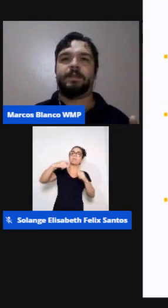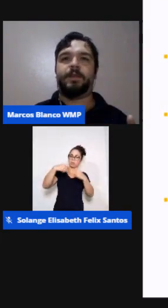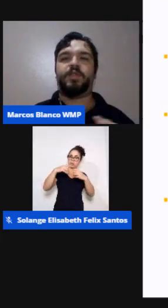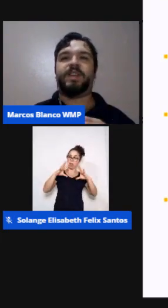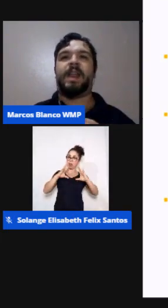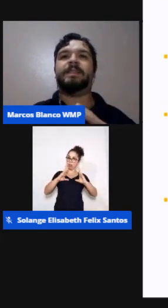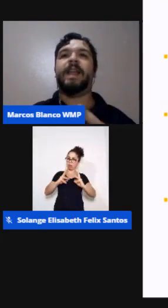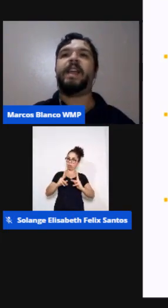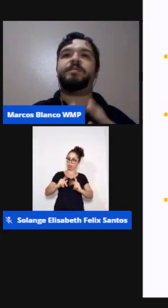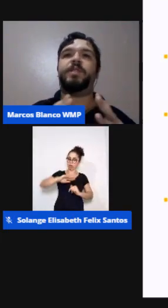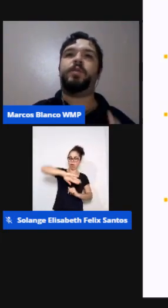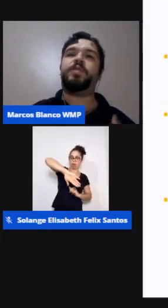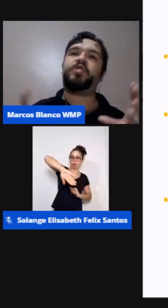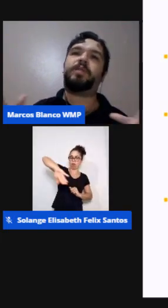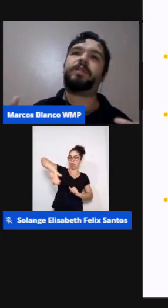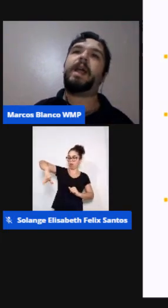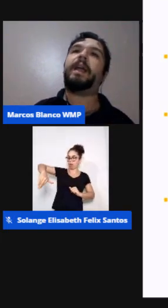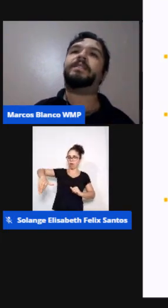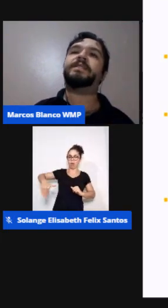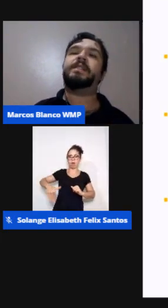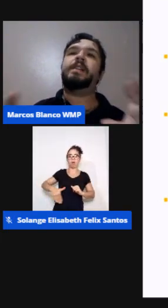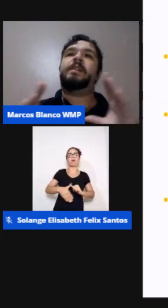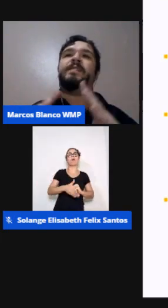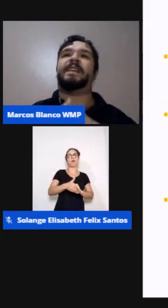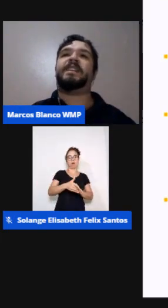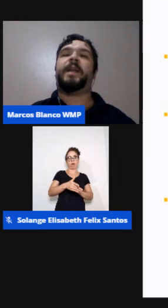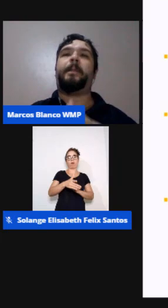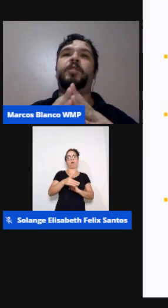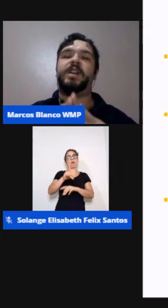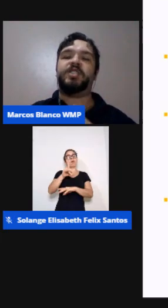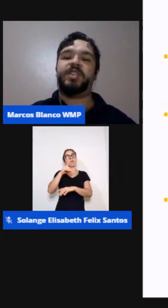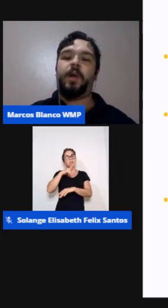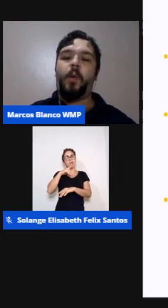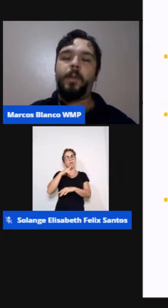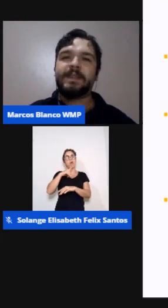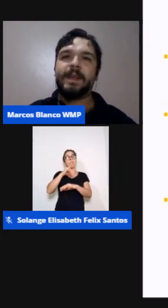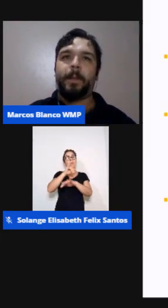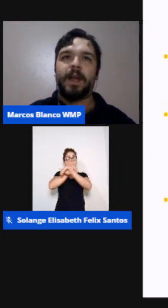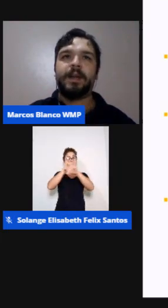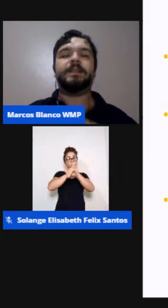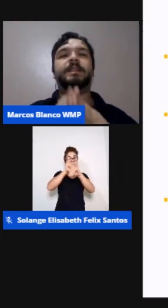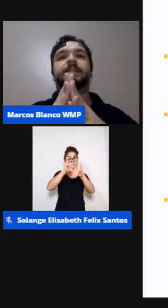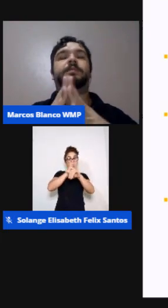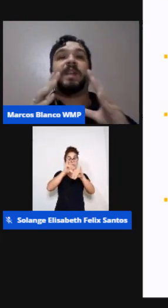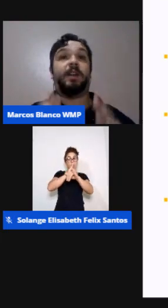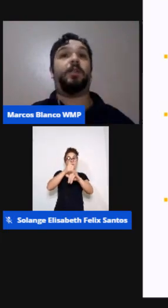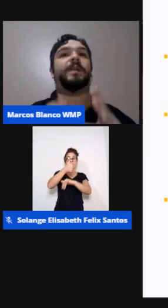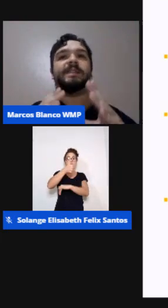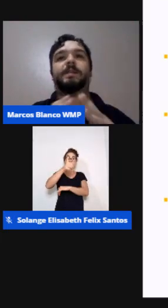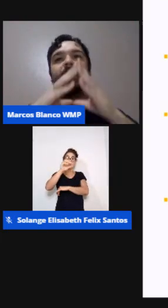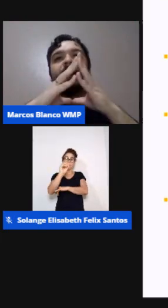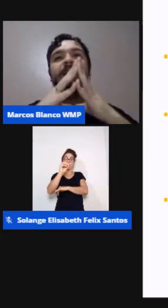bem famosa da Fiocruz, que é 10 minutos contra a Aedes. Você gasta durante uma semana,